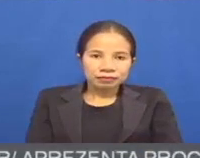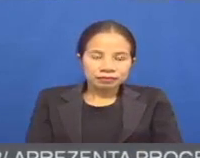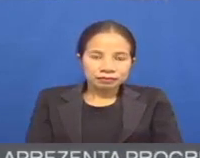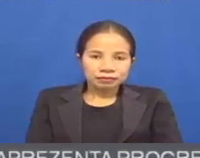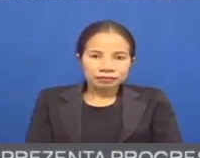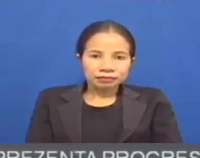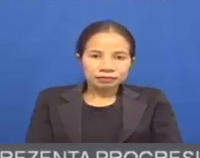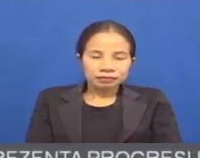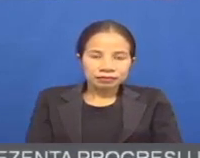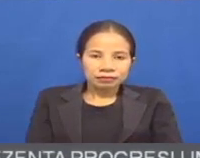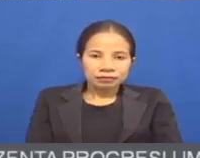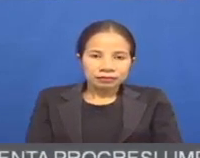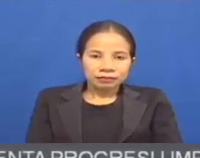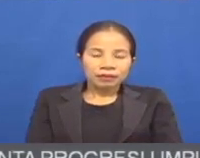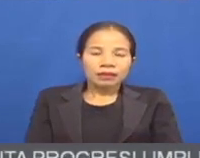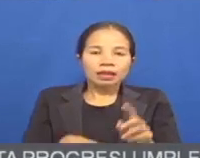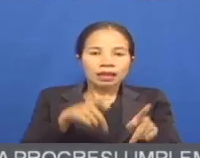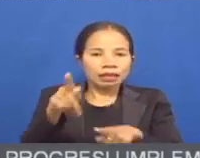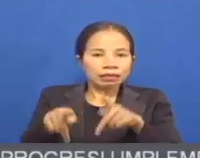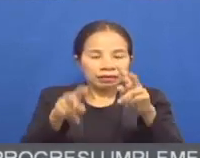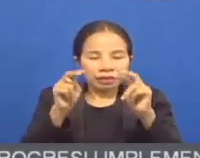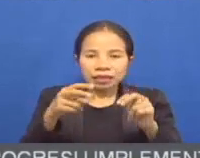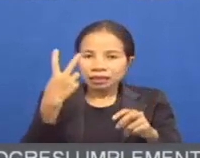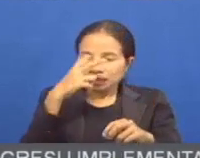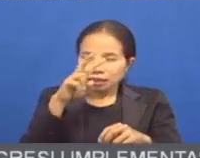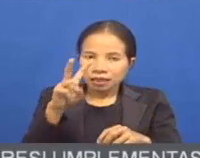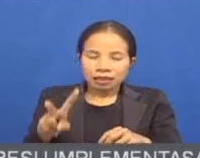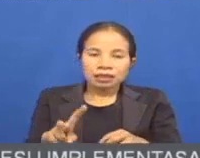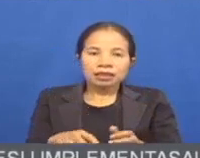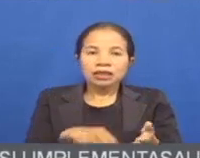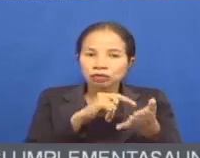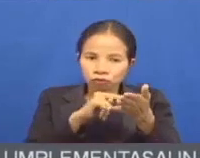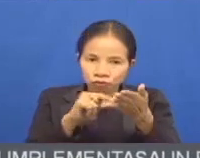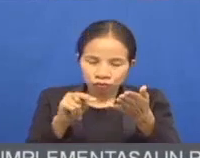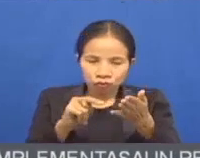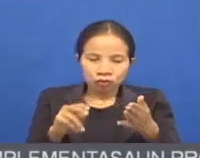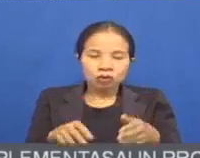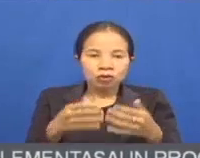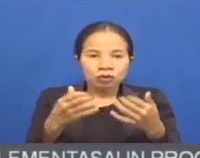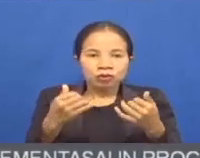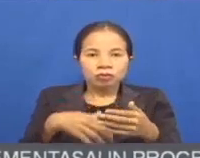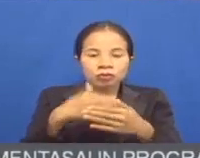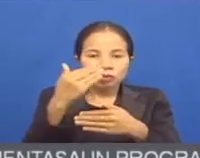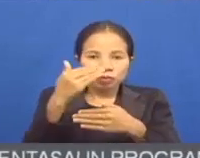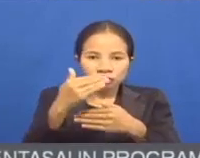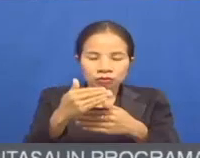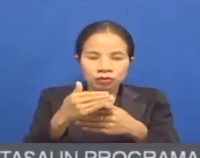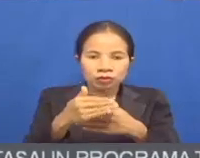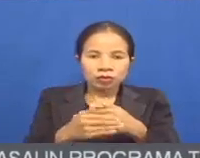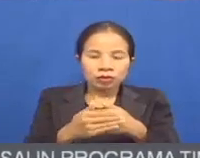segurança em tem se hare be página por página ou inserne